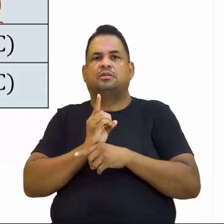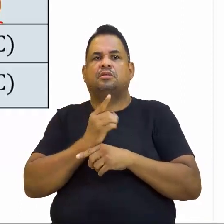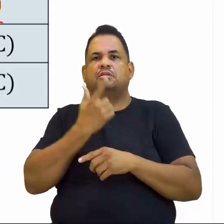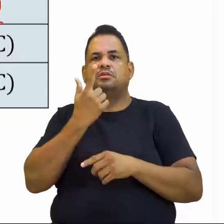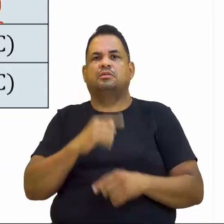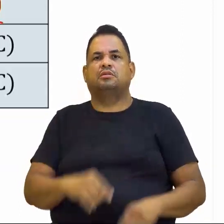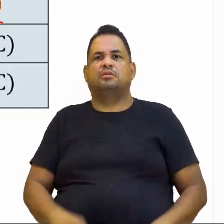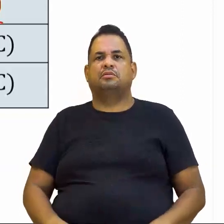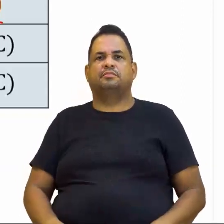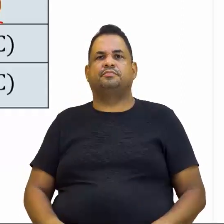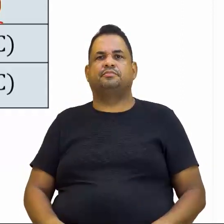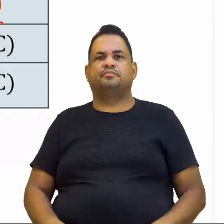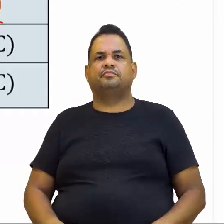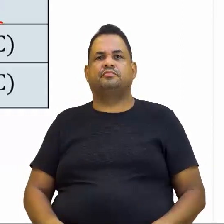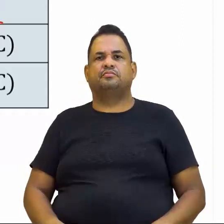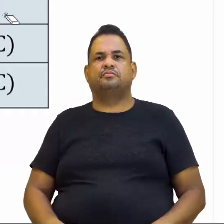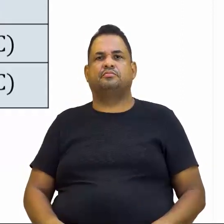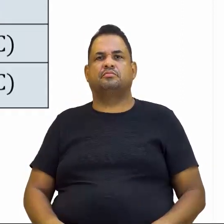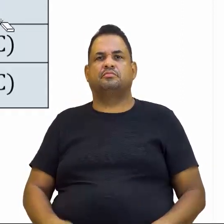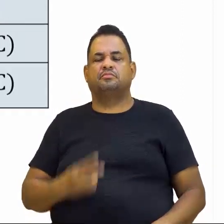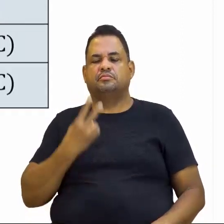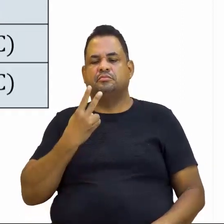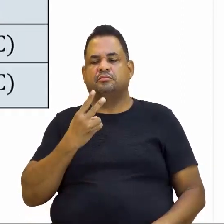informando que